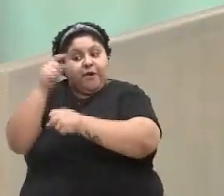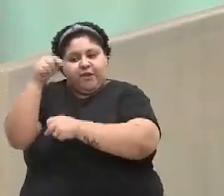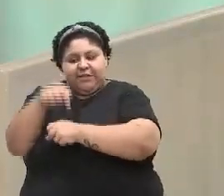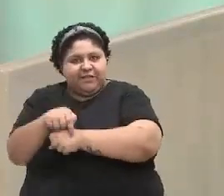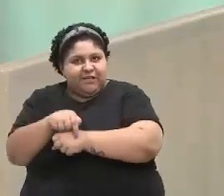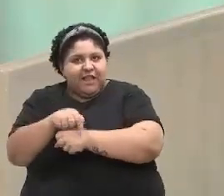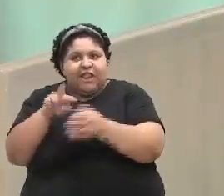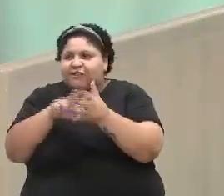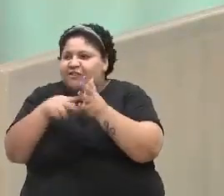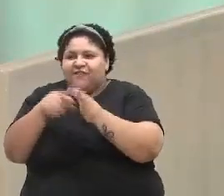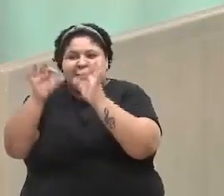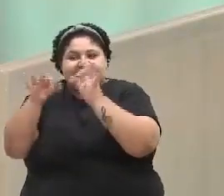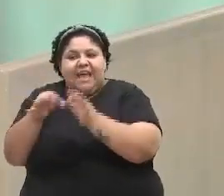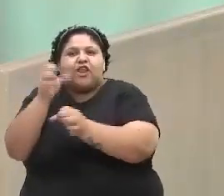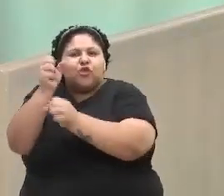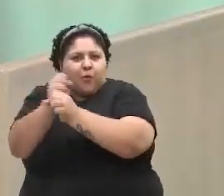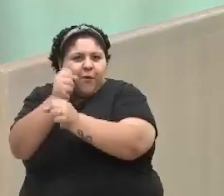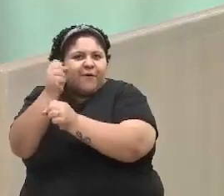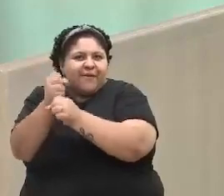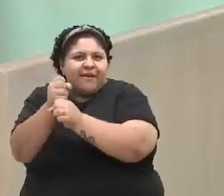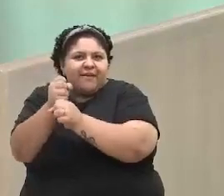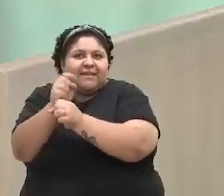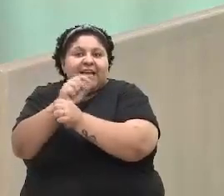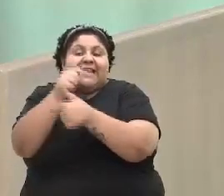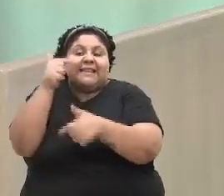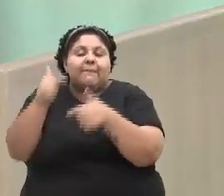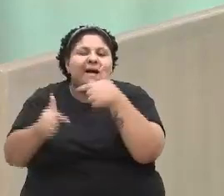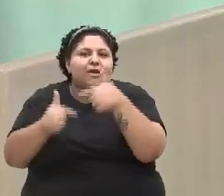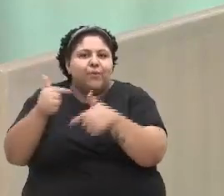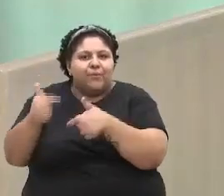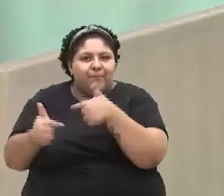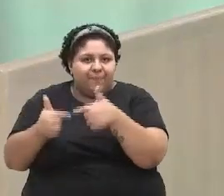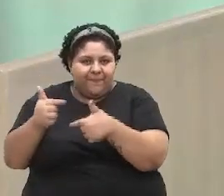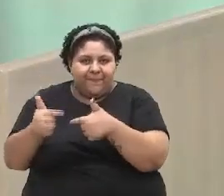é obra, é serviços.